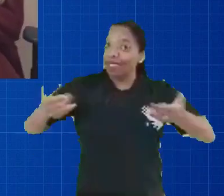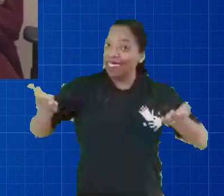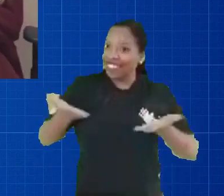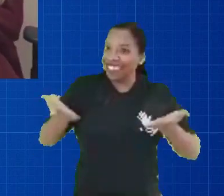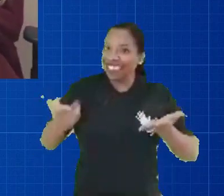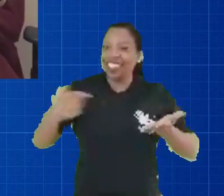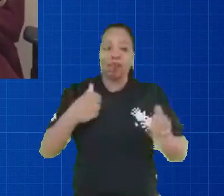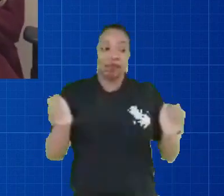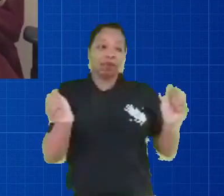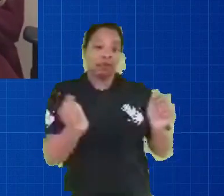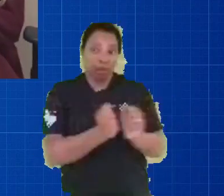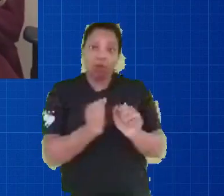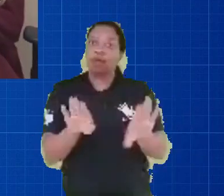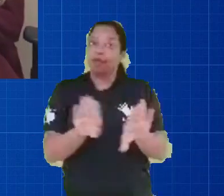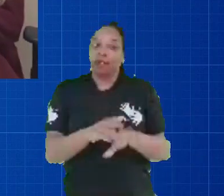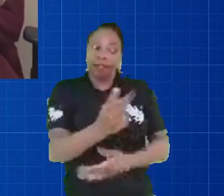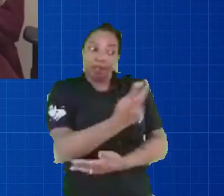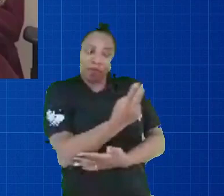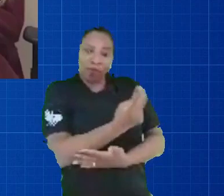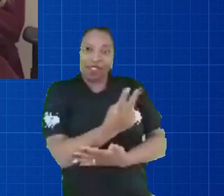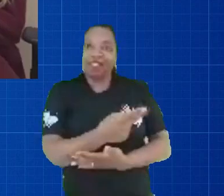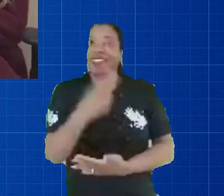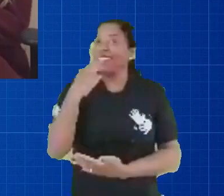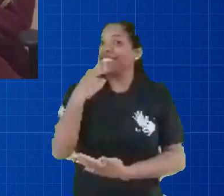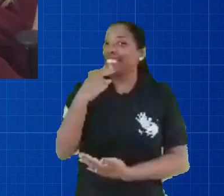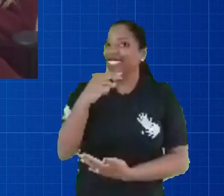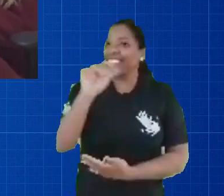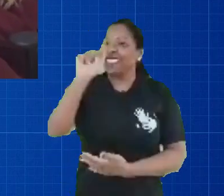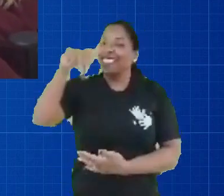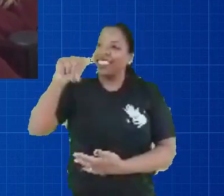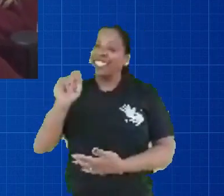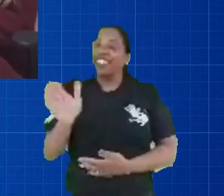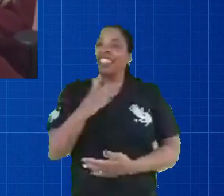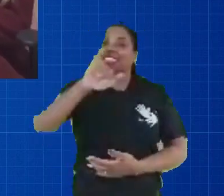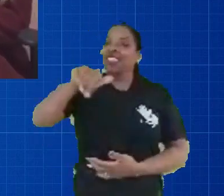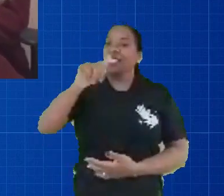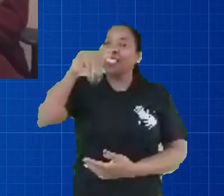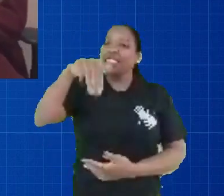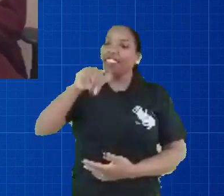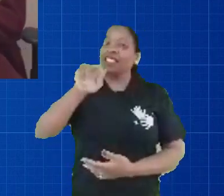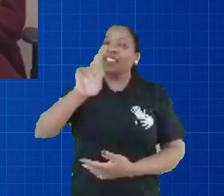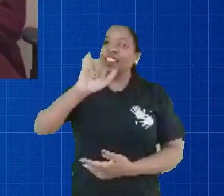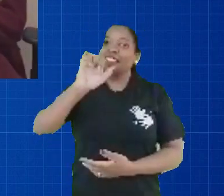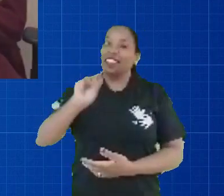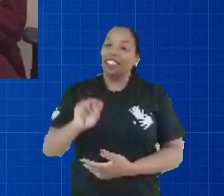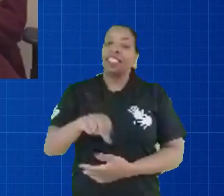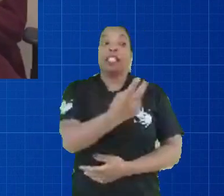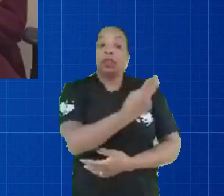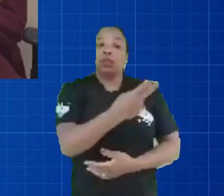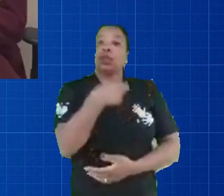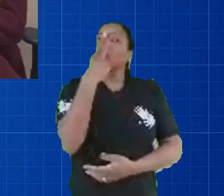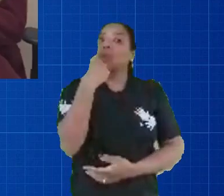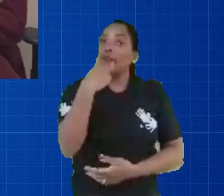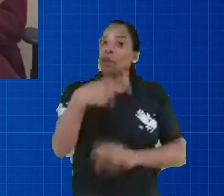a Ana e a Jamires, que são nutricionistas da Secretaria de Educação dentro do Departamento de Alimentação